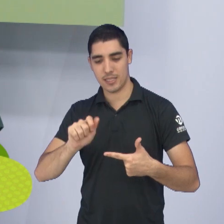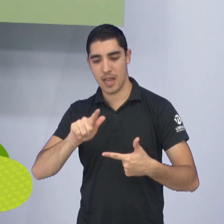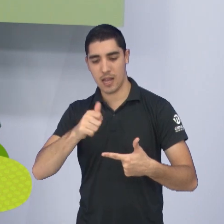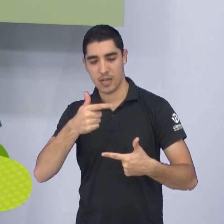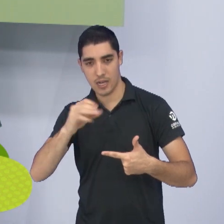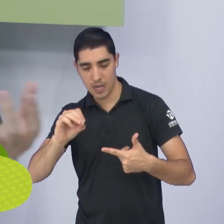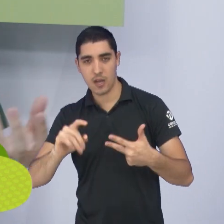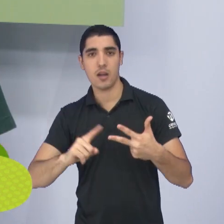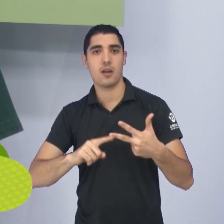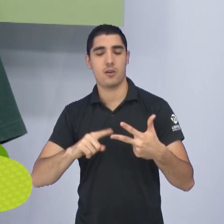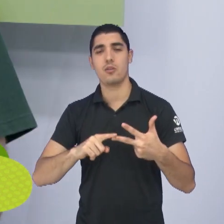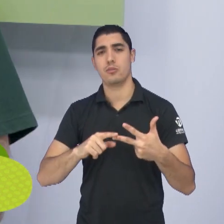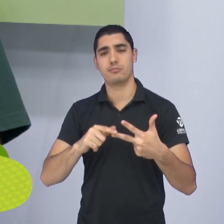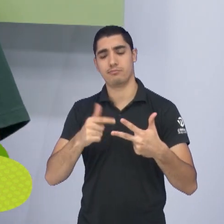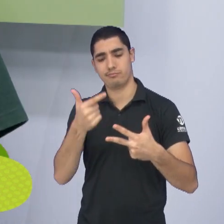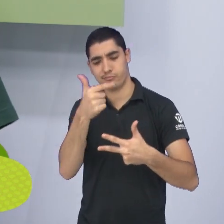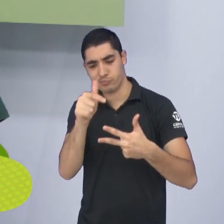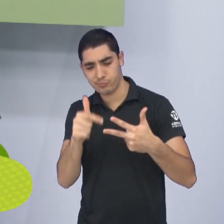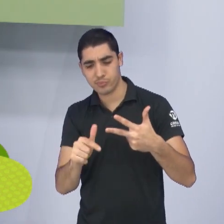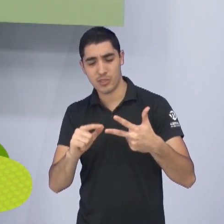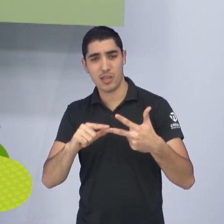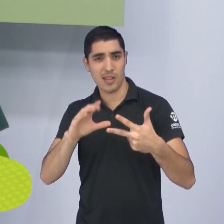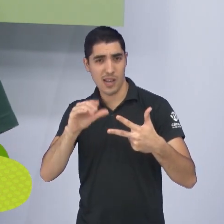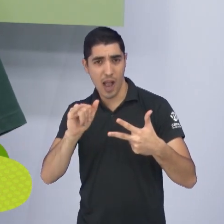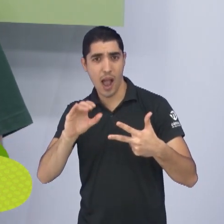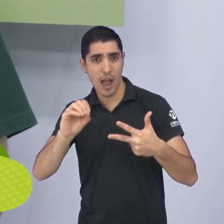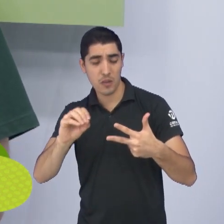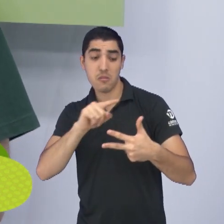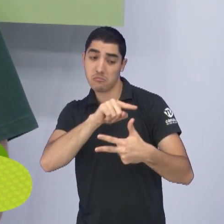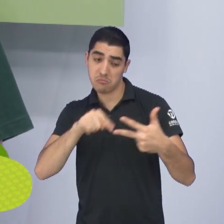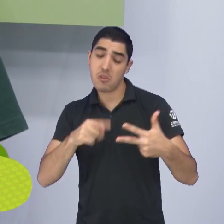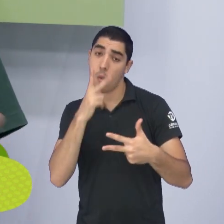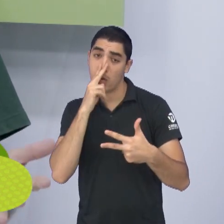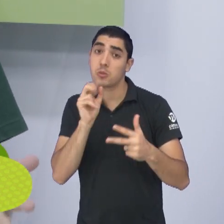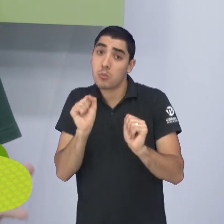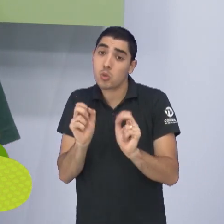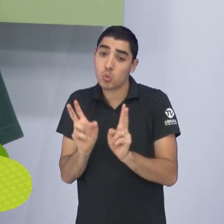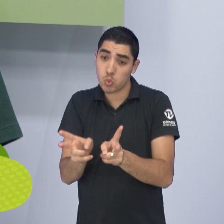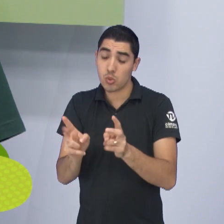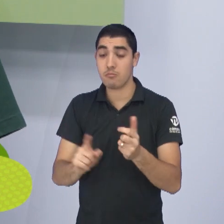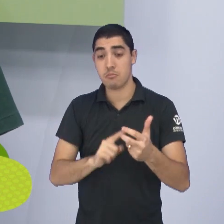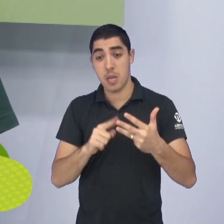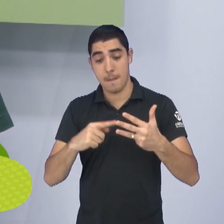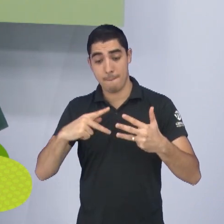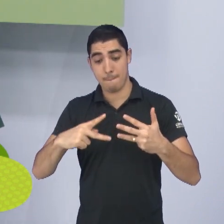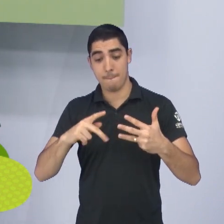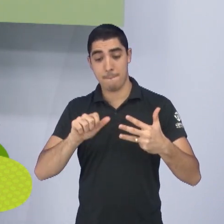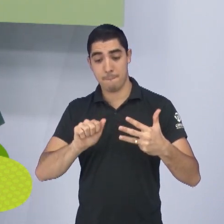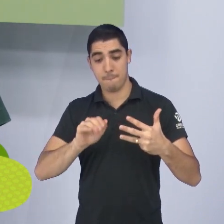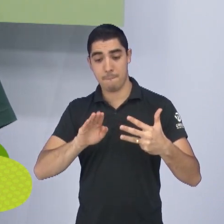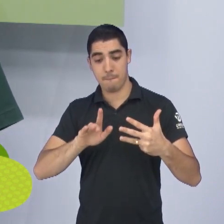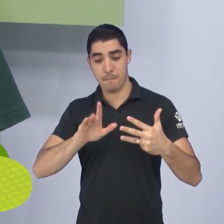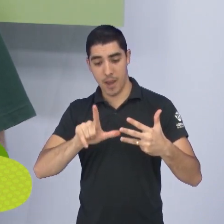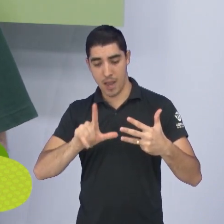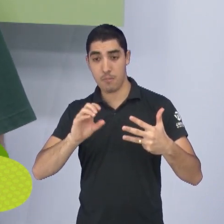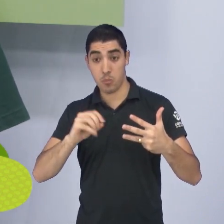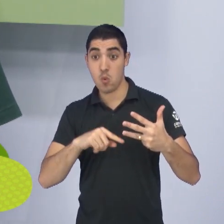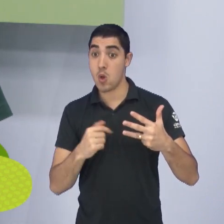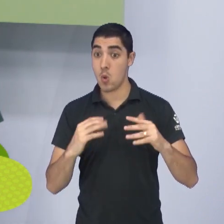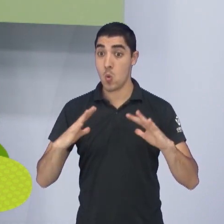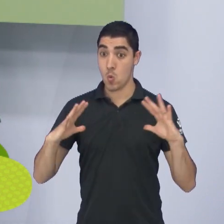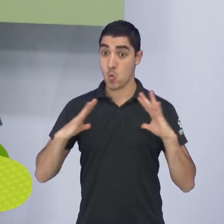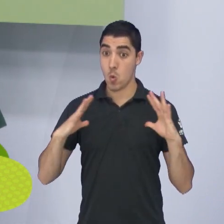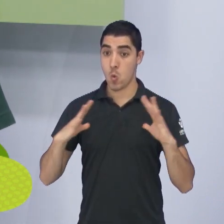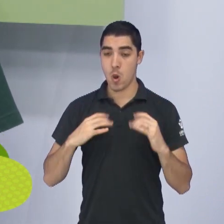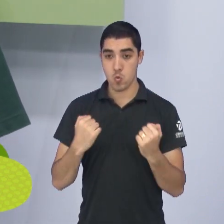tem mais experiência, são jogadores que podem ficar aí para esse campeonato da Série D, né? O Pablo também é um muito bom goleiro, acho até que